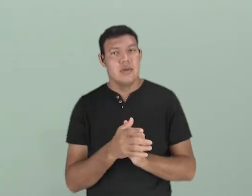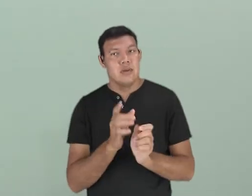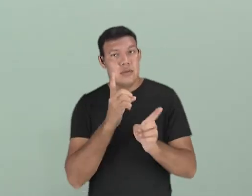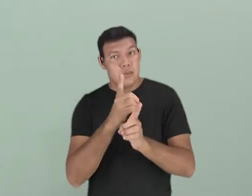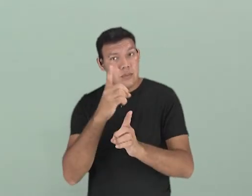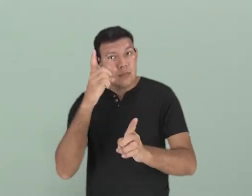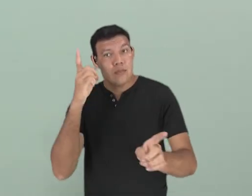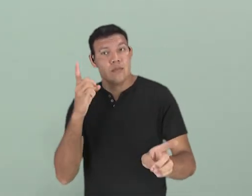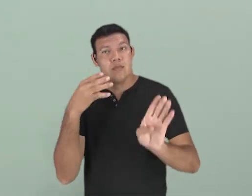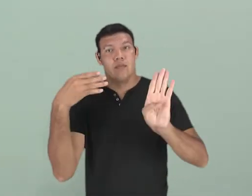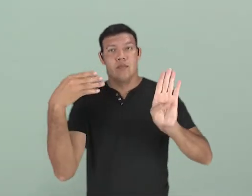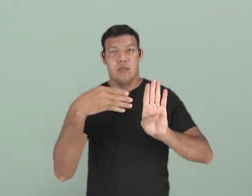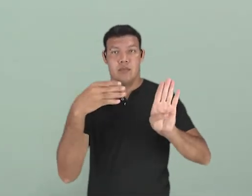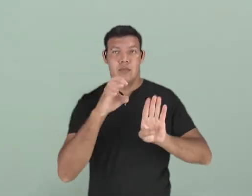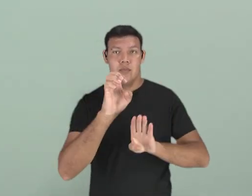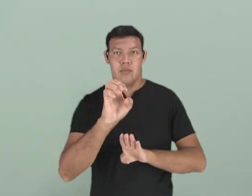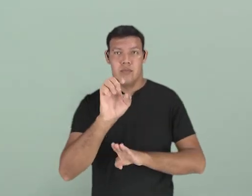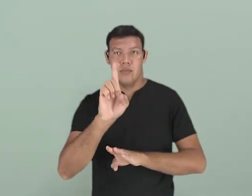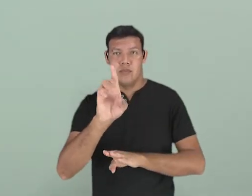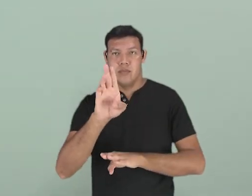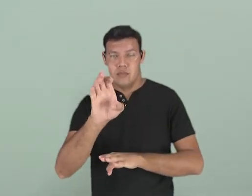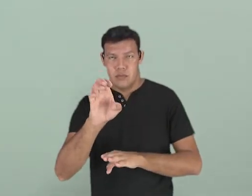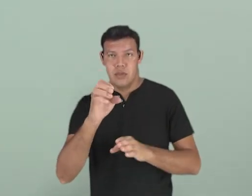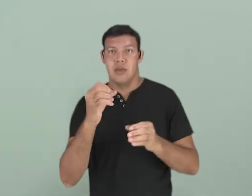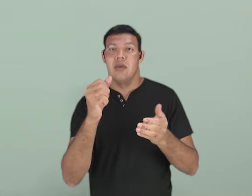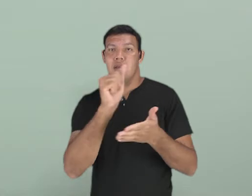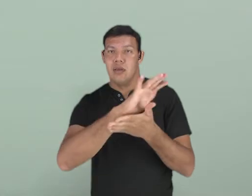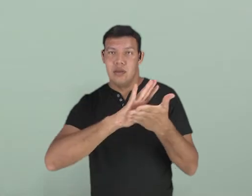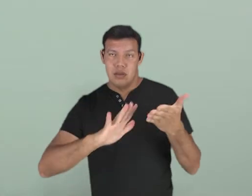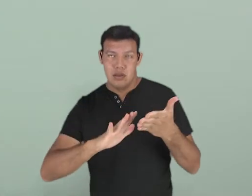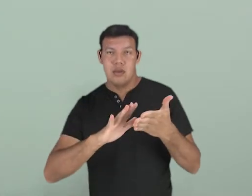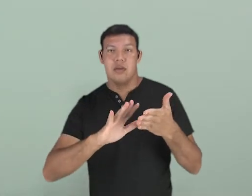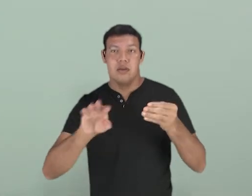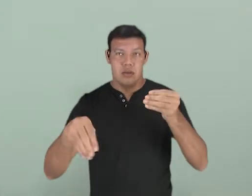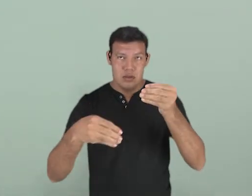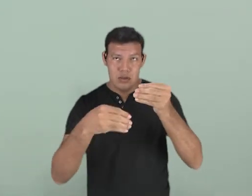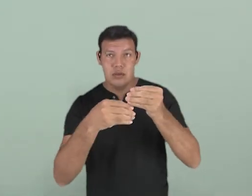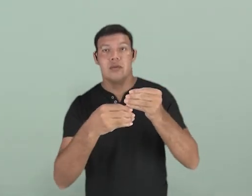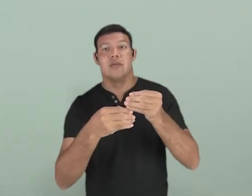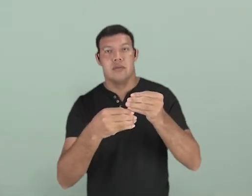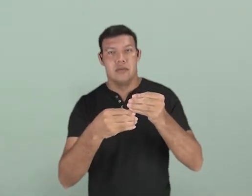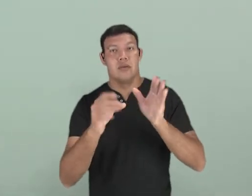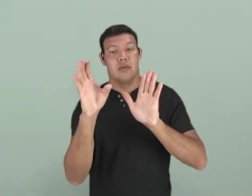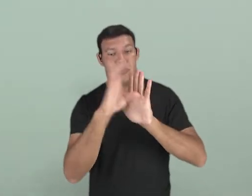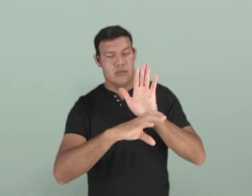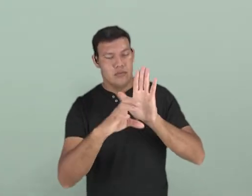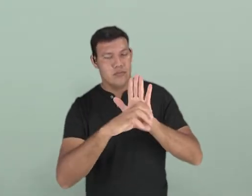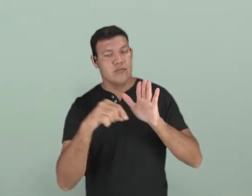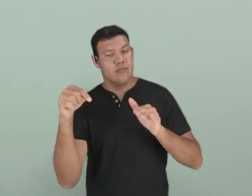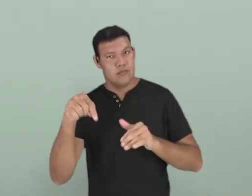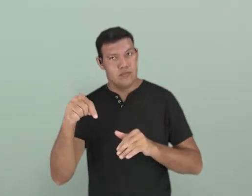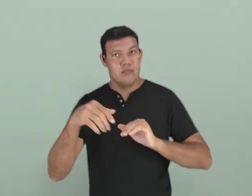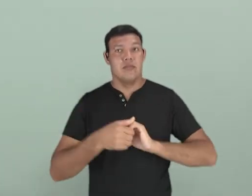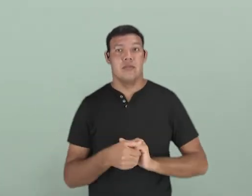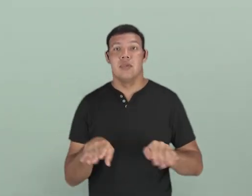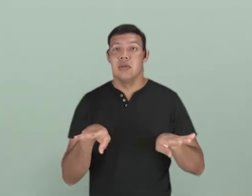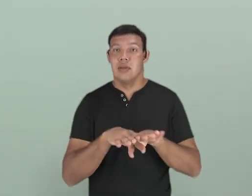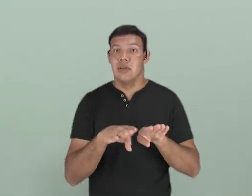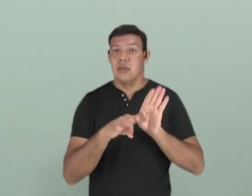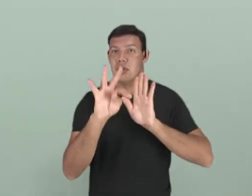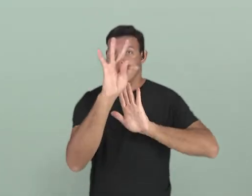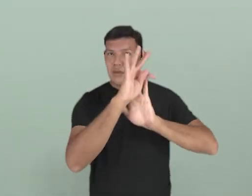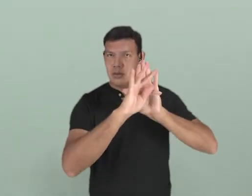sempre digo, na plataforma Eduque, atividades extras sobre este conteúdo, como também o texto